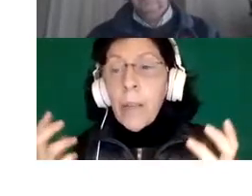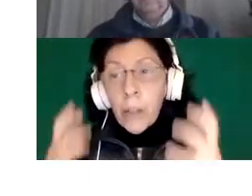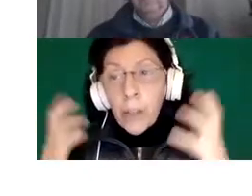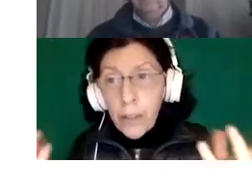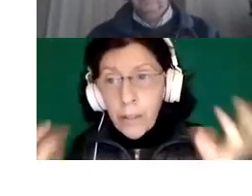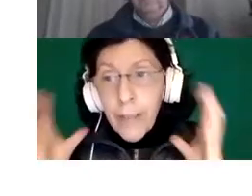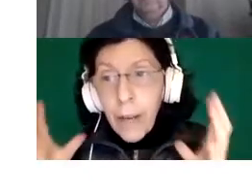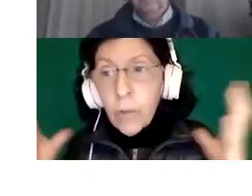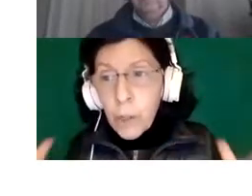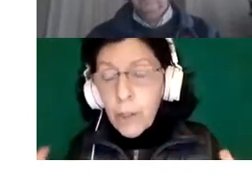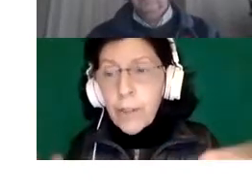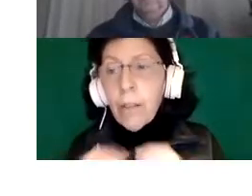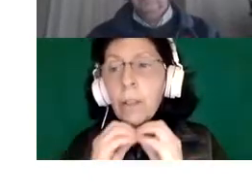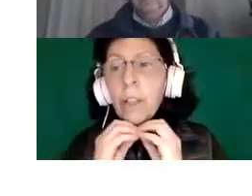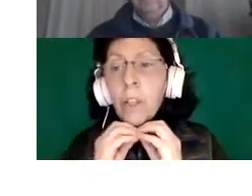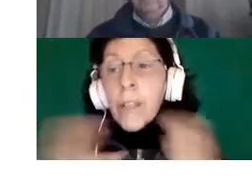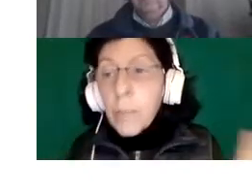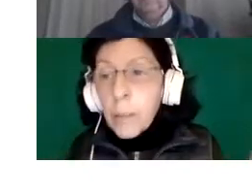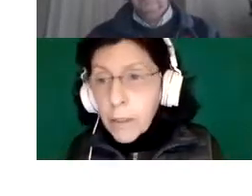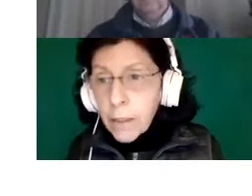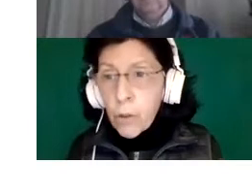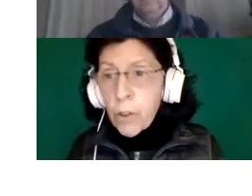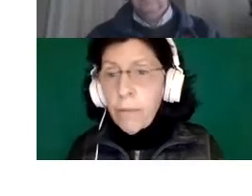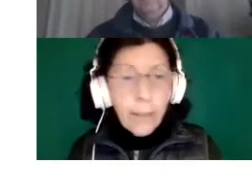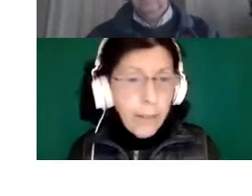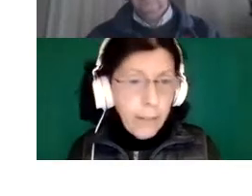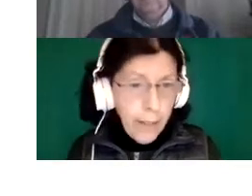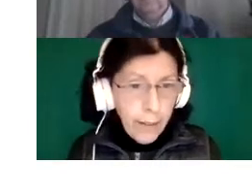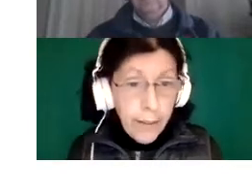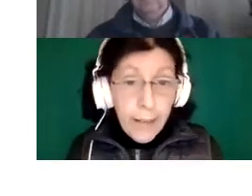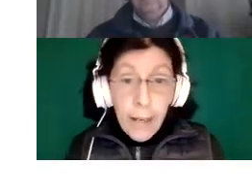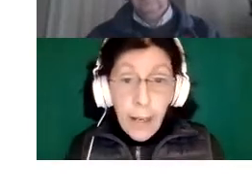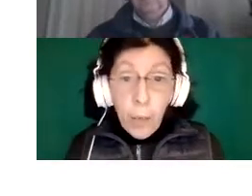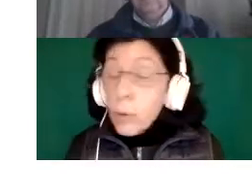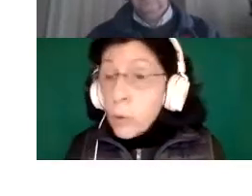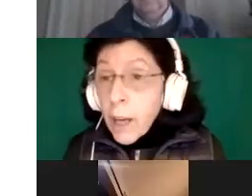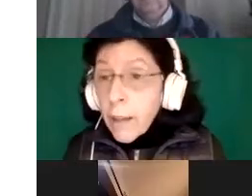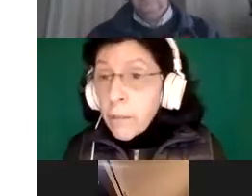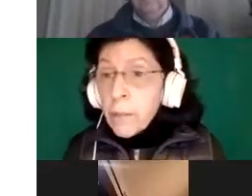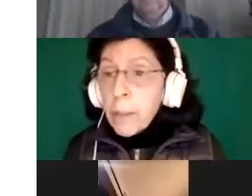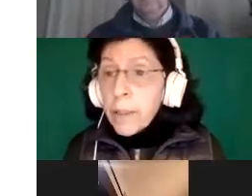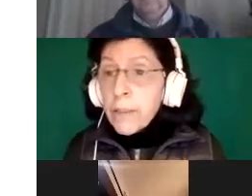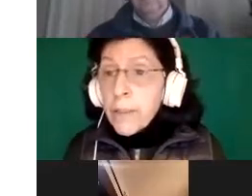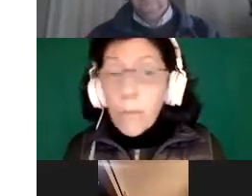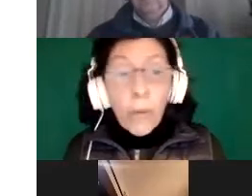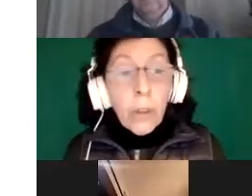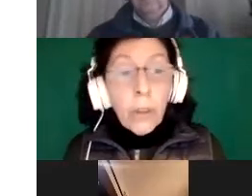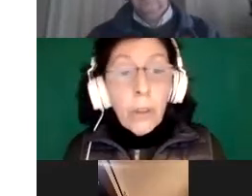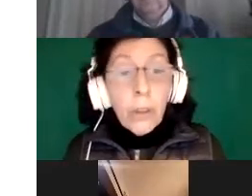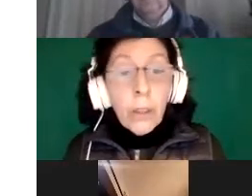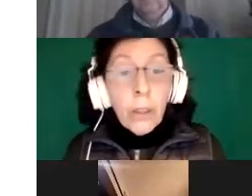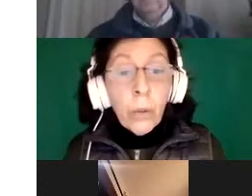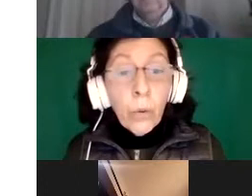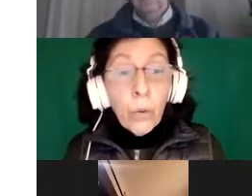descrição, mas não uma descrição extremamente exaustiva nem detalhada. Por outro lado, também pensámos